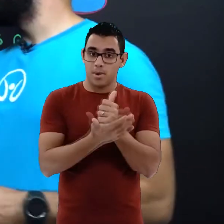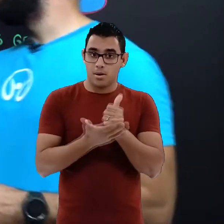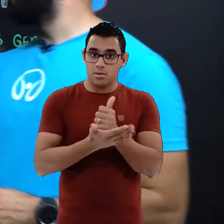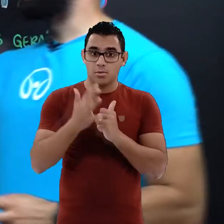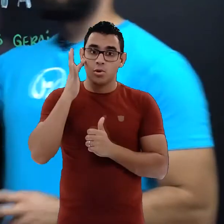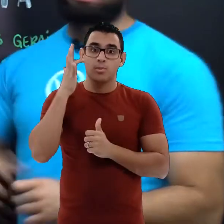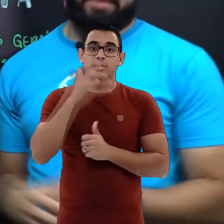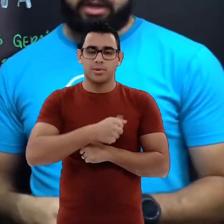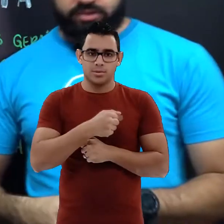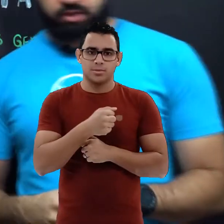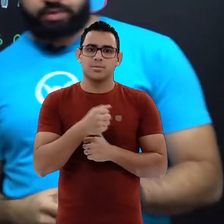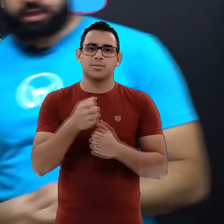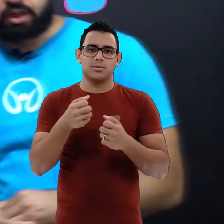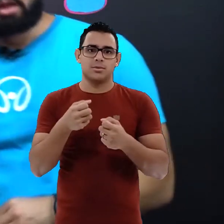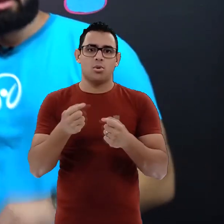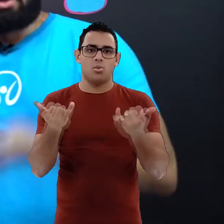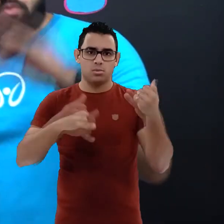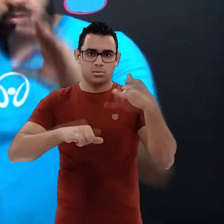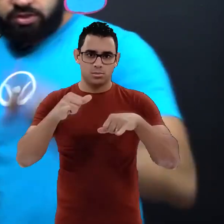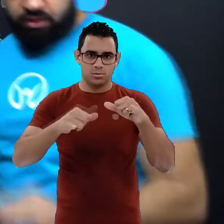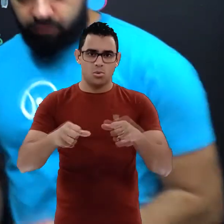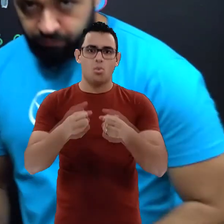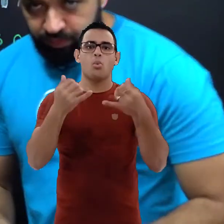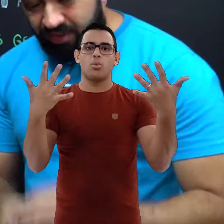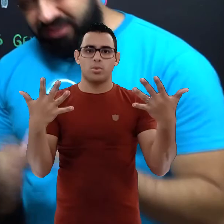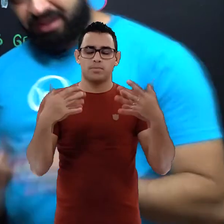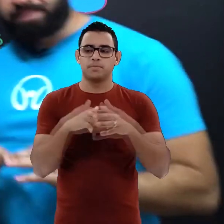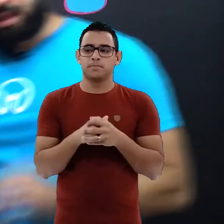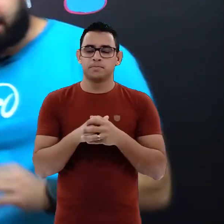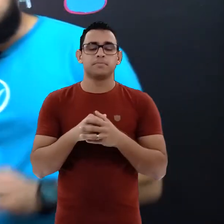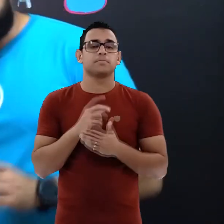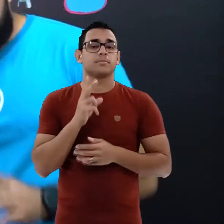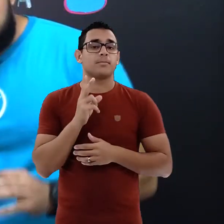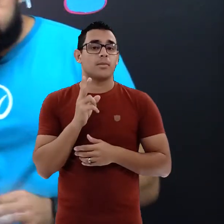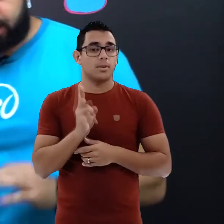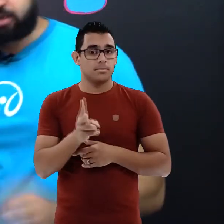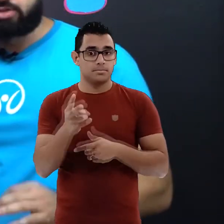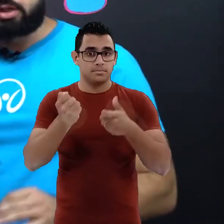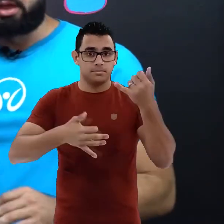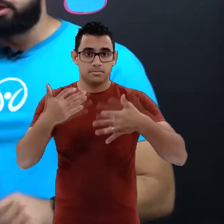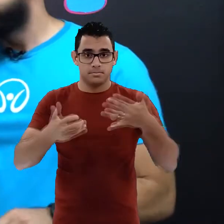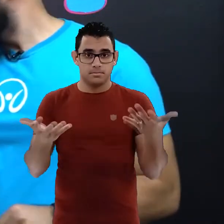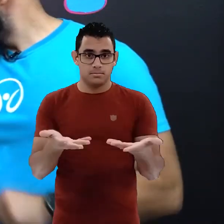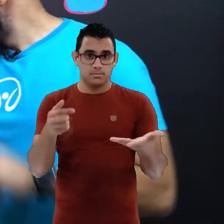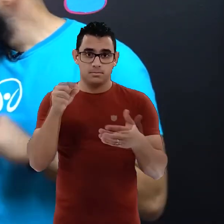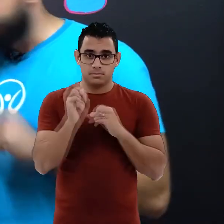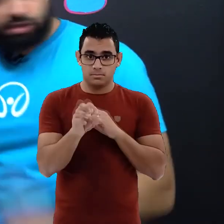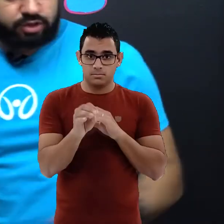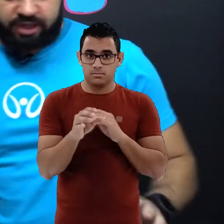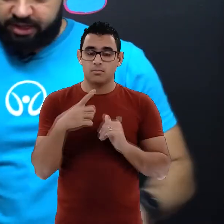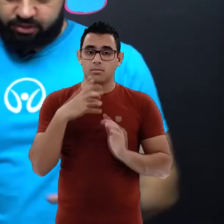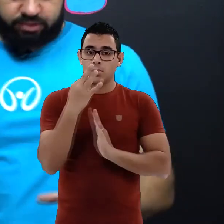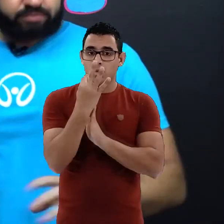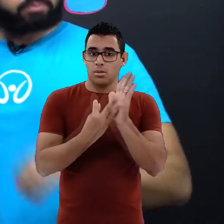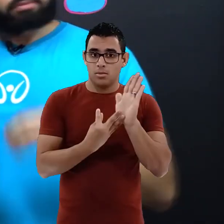iniciais para a gente começar a trabalhar com estequiometria. Uma coisa que eu vou sempre tentar fazer aqui nas videoaulas é o seguinte: nos